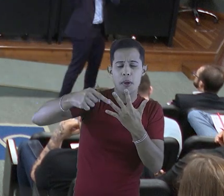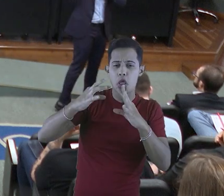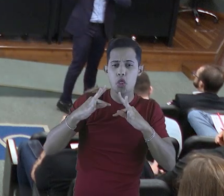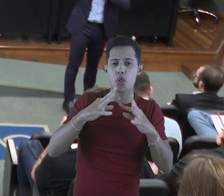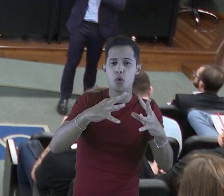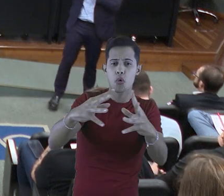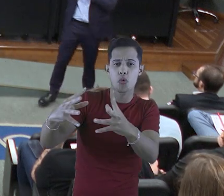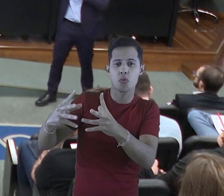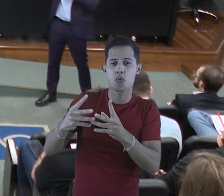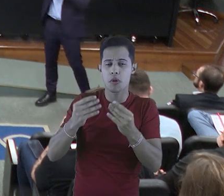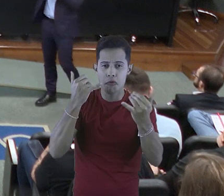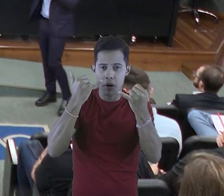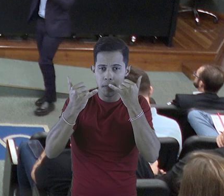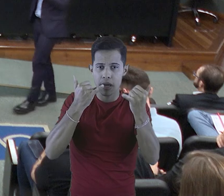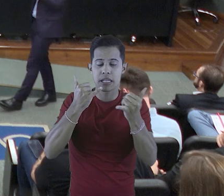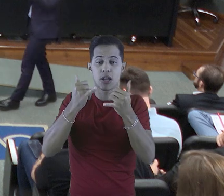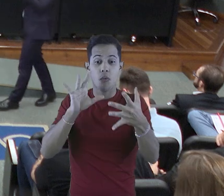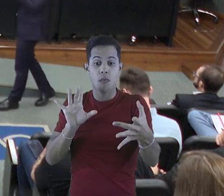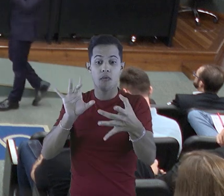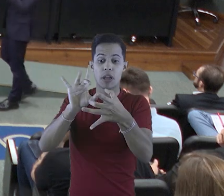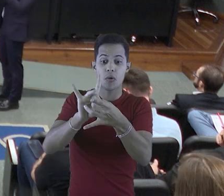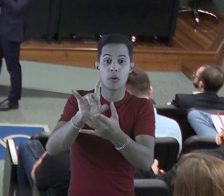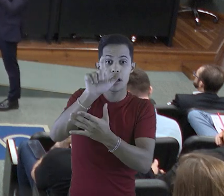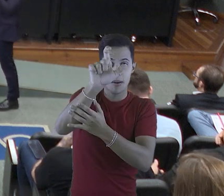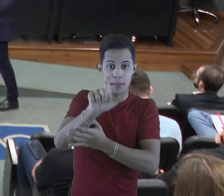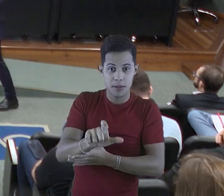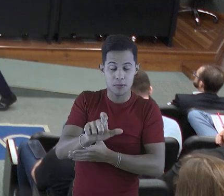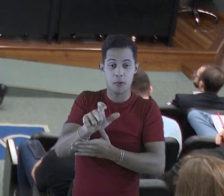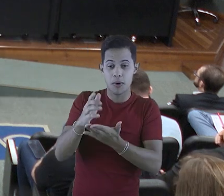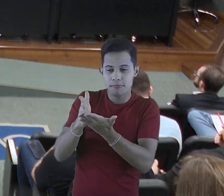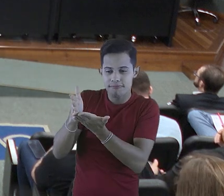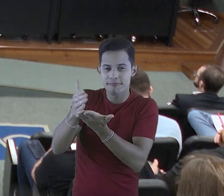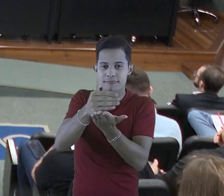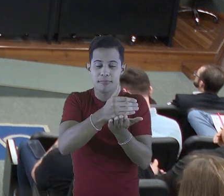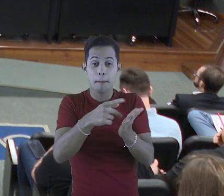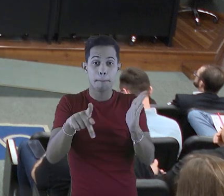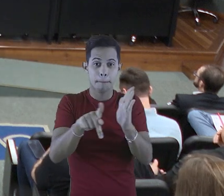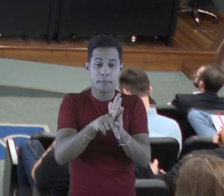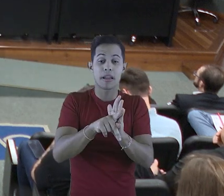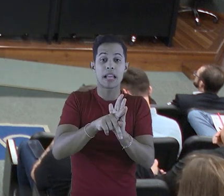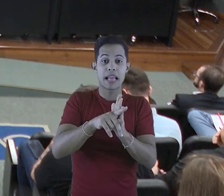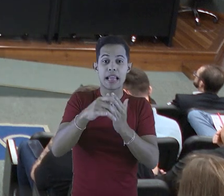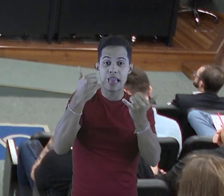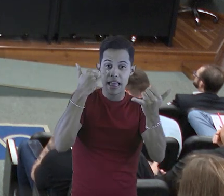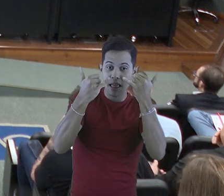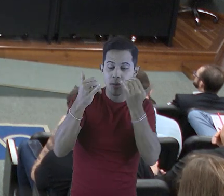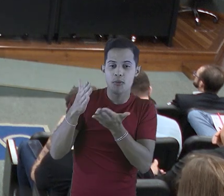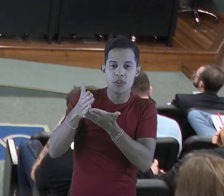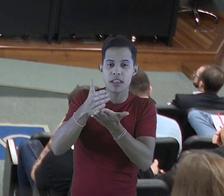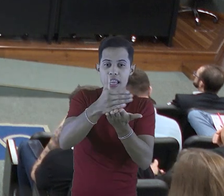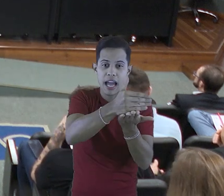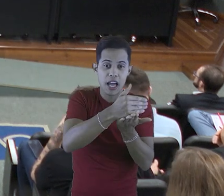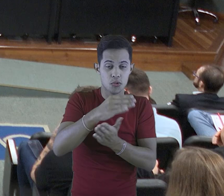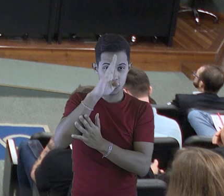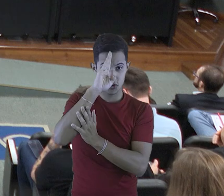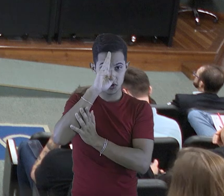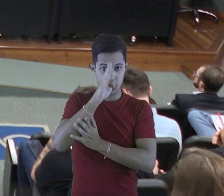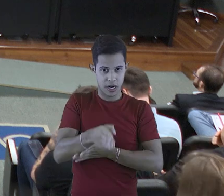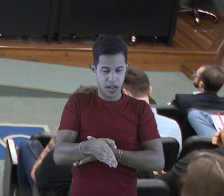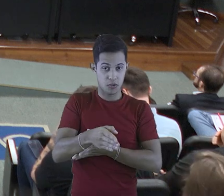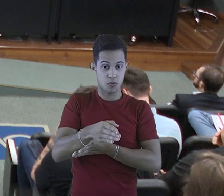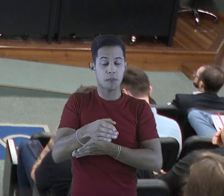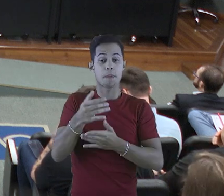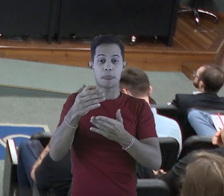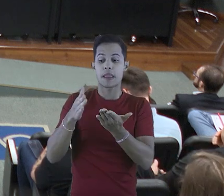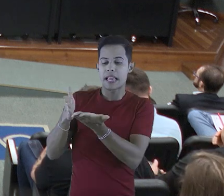é a pessoa que está vinculado àquele dado, são dados diretos. Esses dados